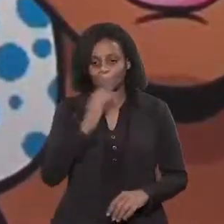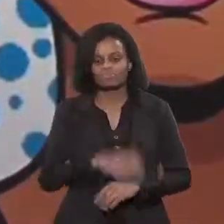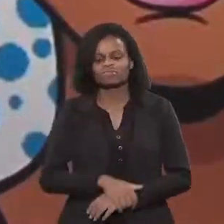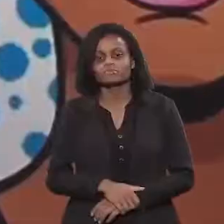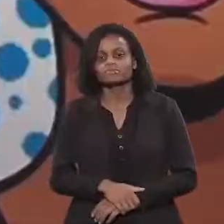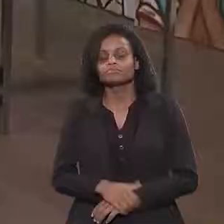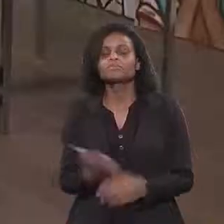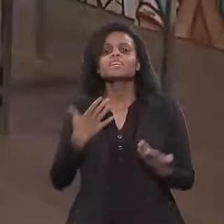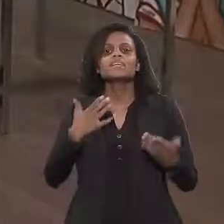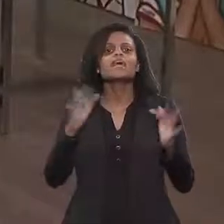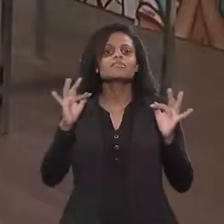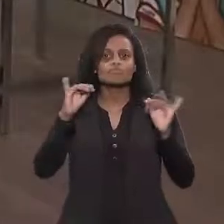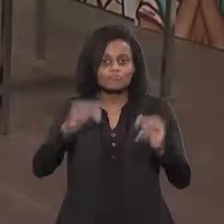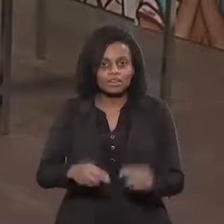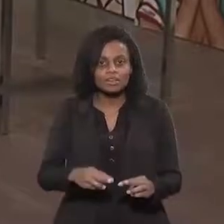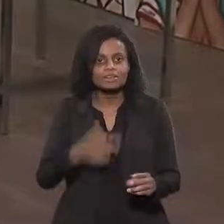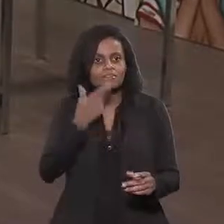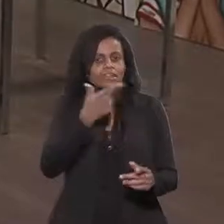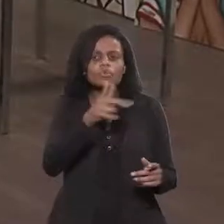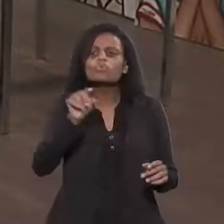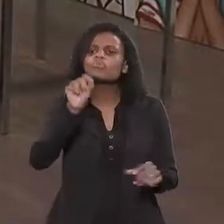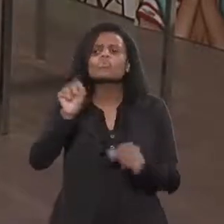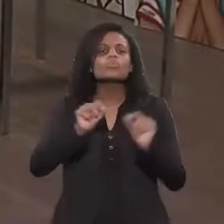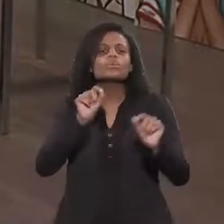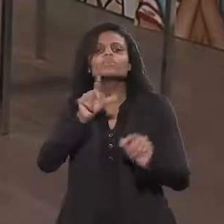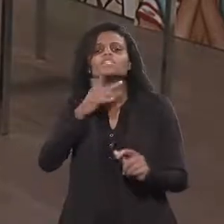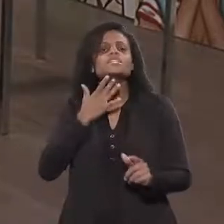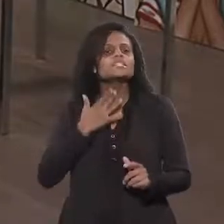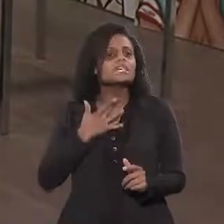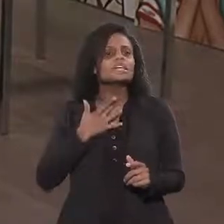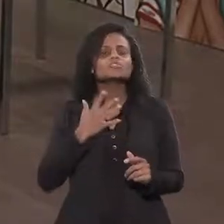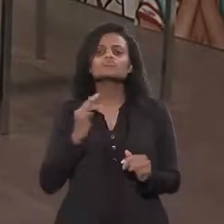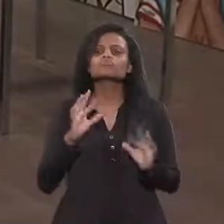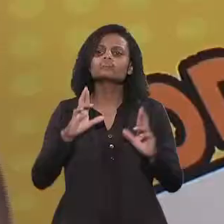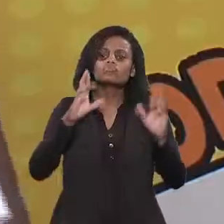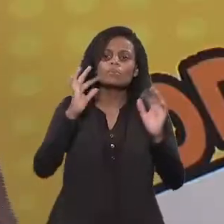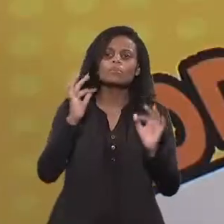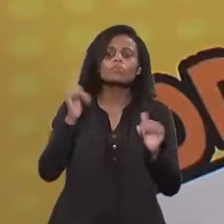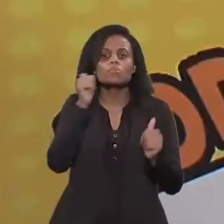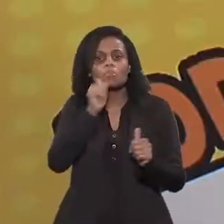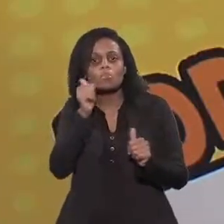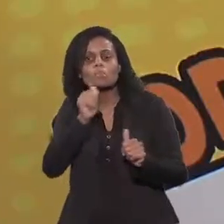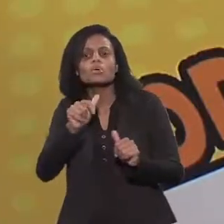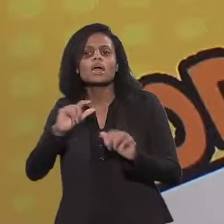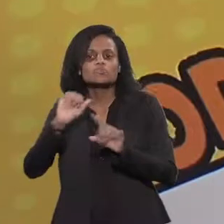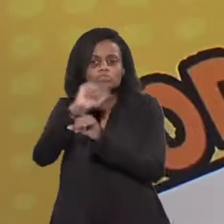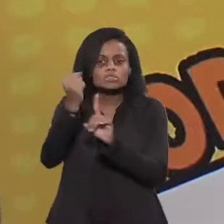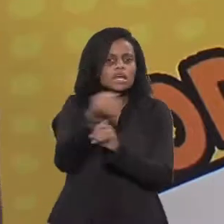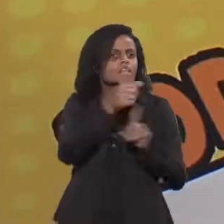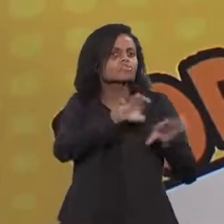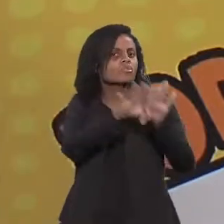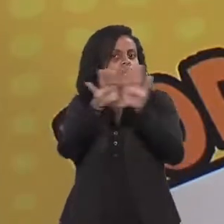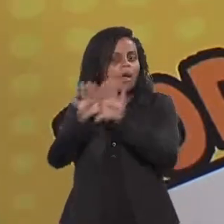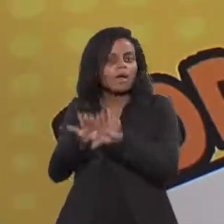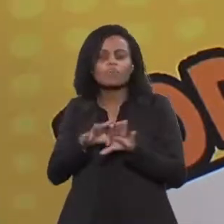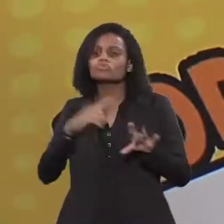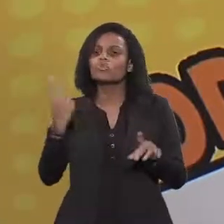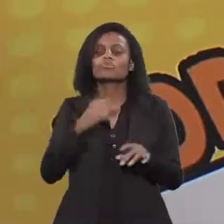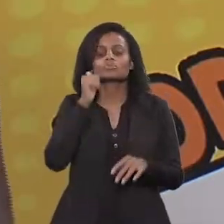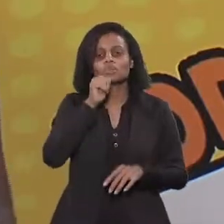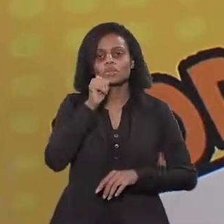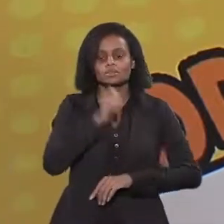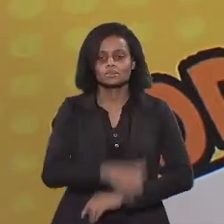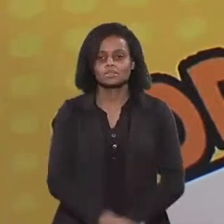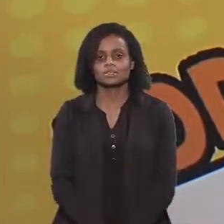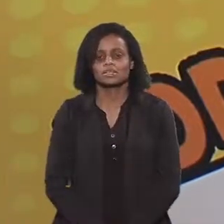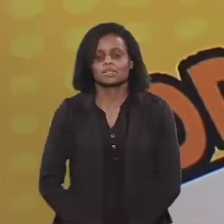importante. Sim. Eu queria que a gente finalizasse, então, falando o que vocês esperam aí para as mulheres, para a sociedade, para uma sociedade mais